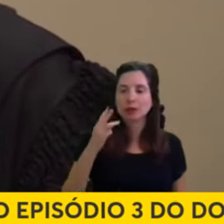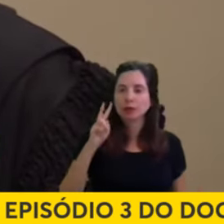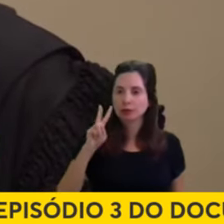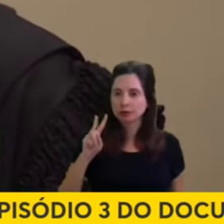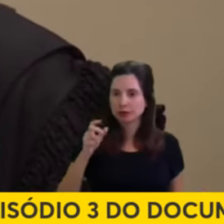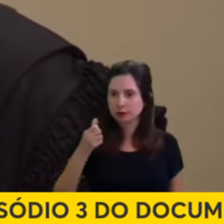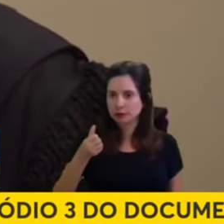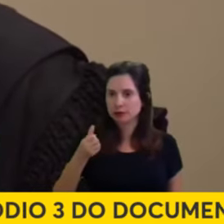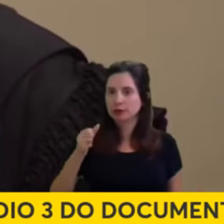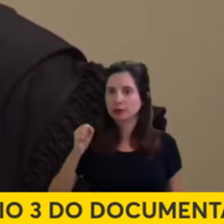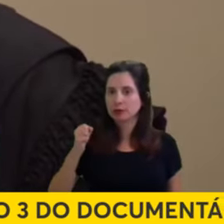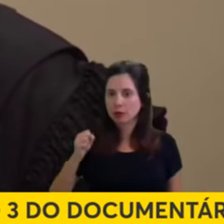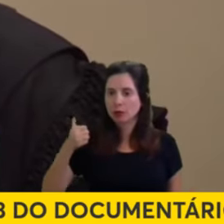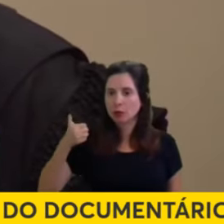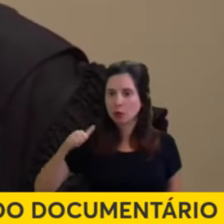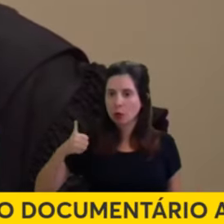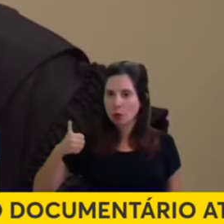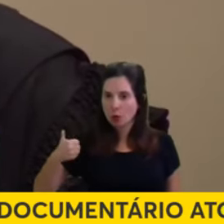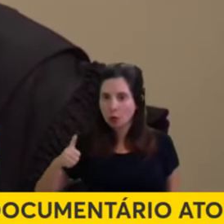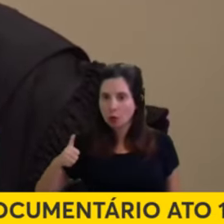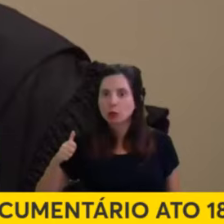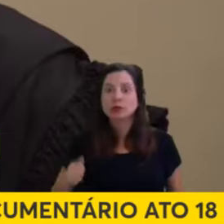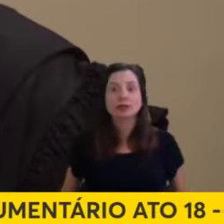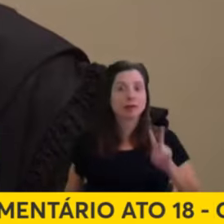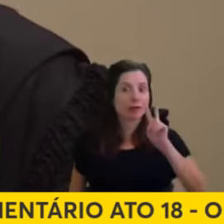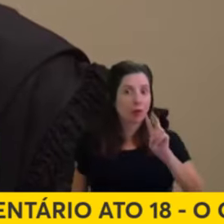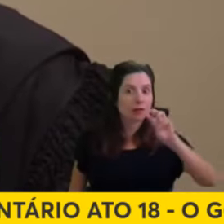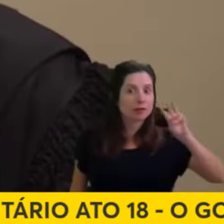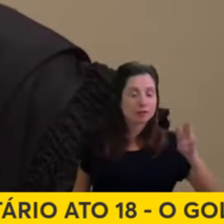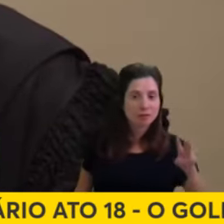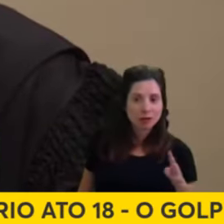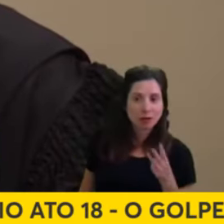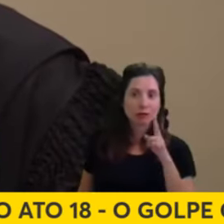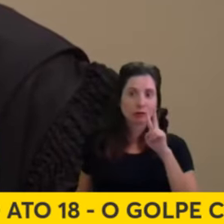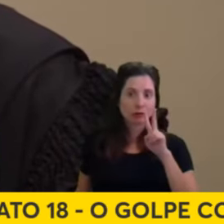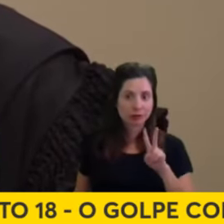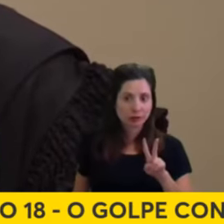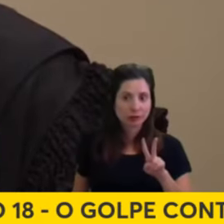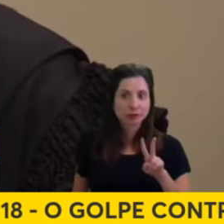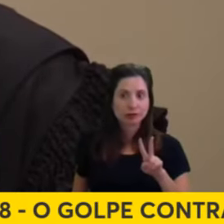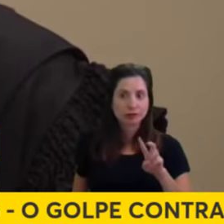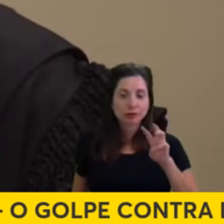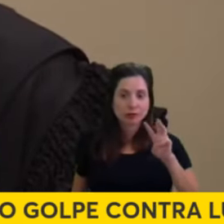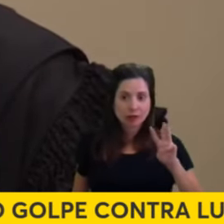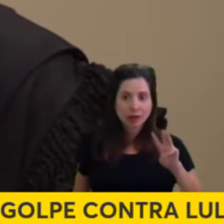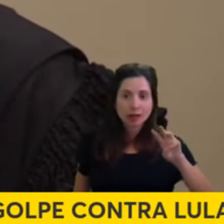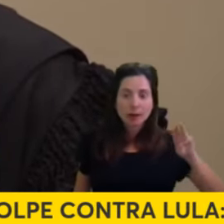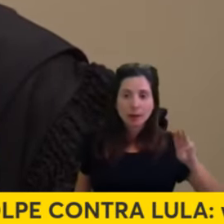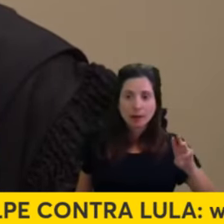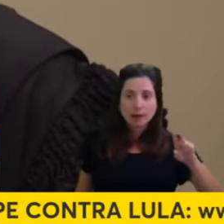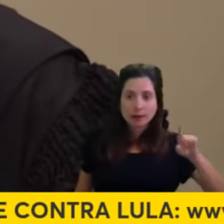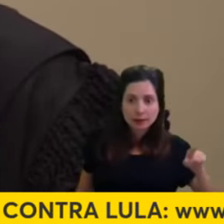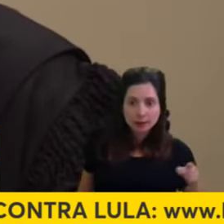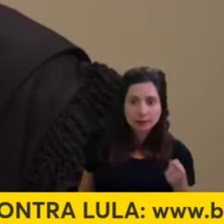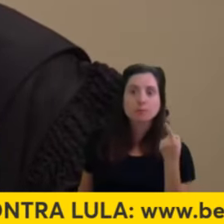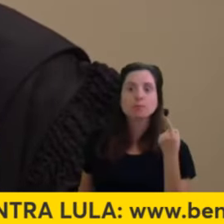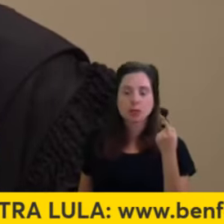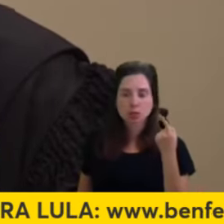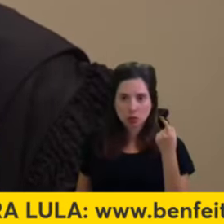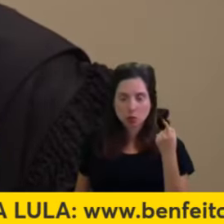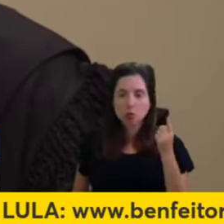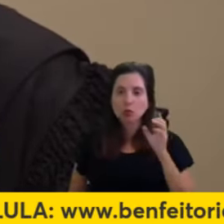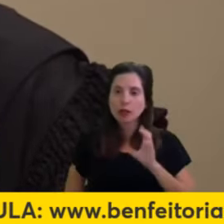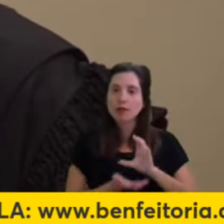6.81 sendo 2. 223.000 do Fundo de equipamento financiamento de campanha e